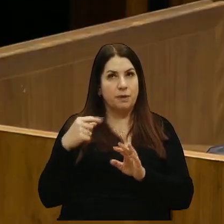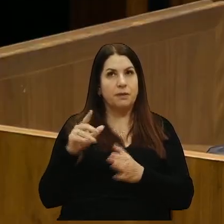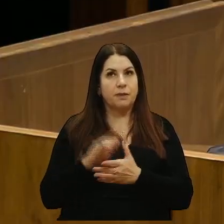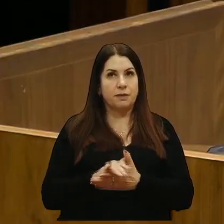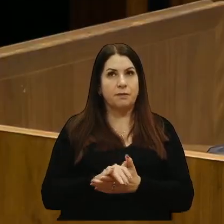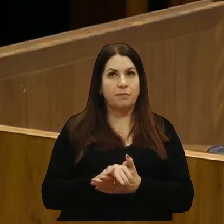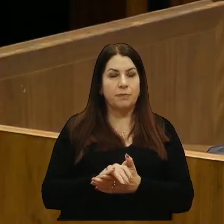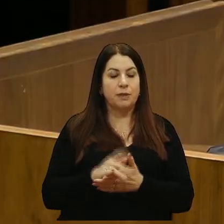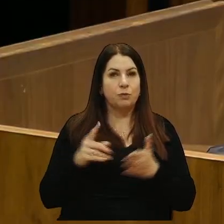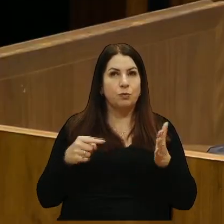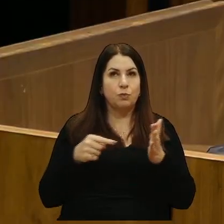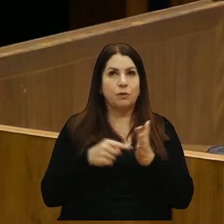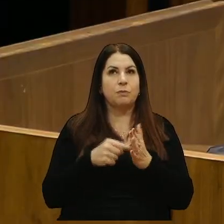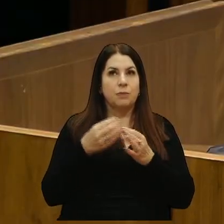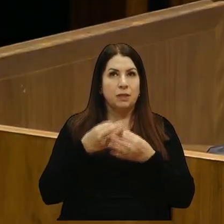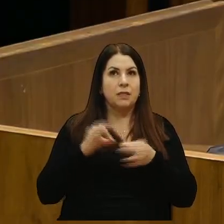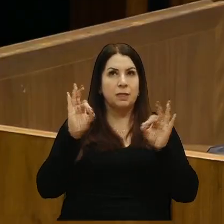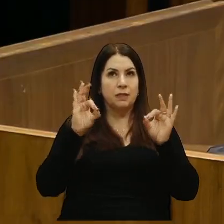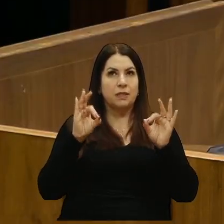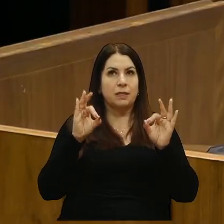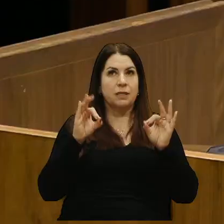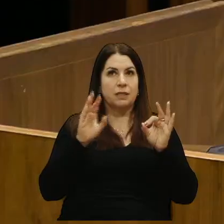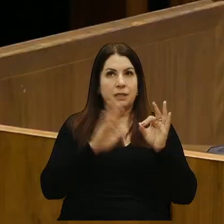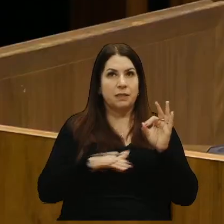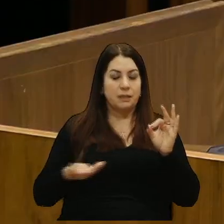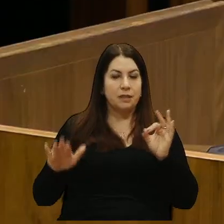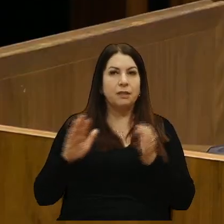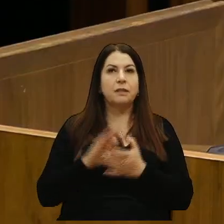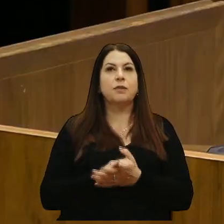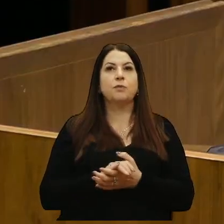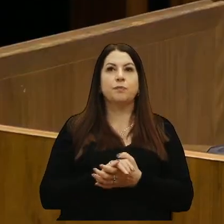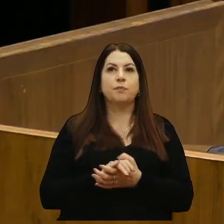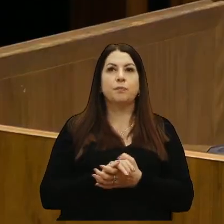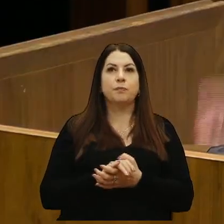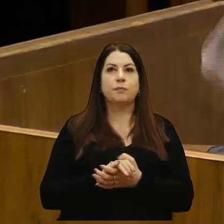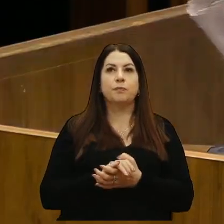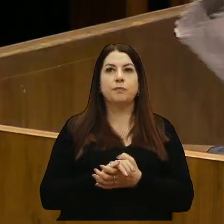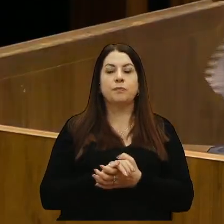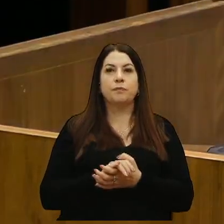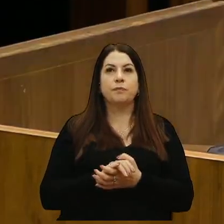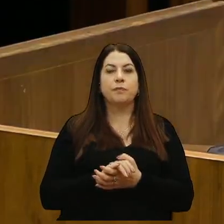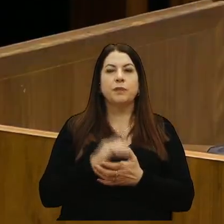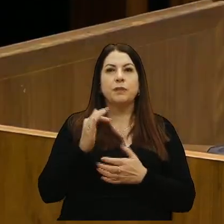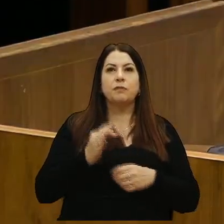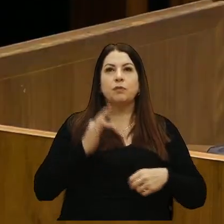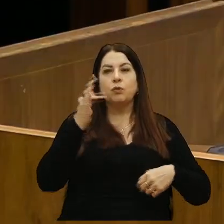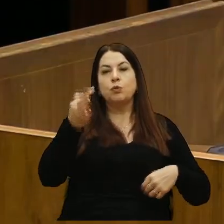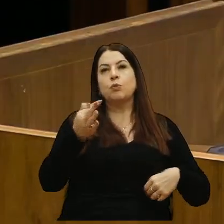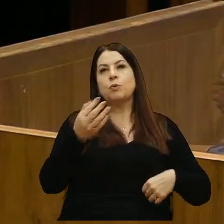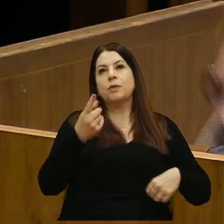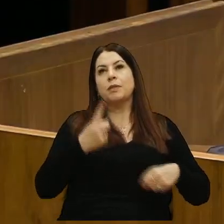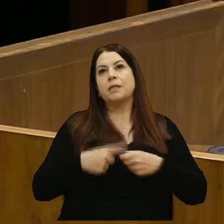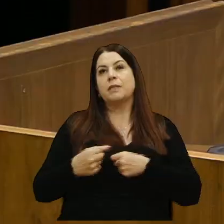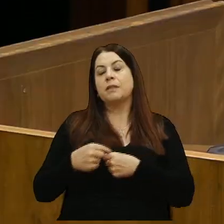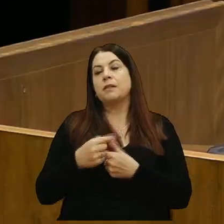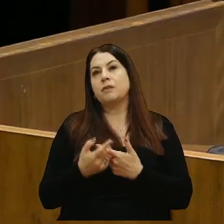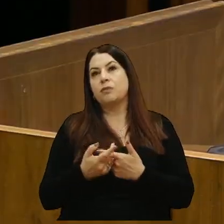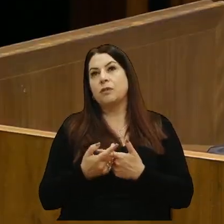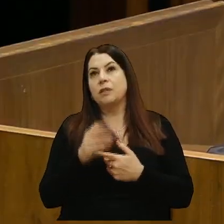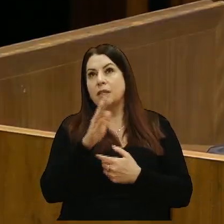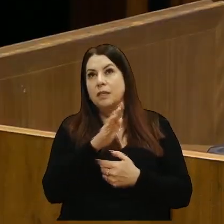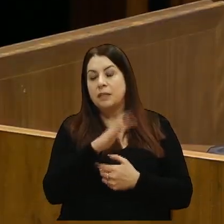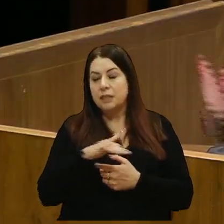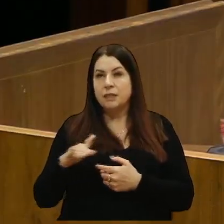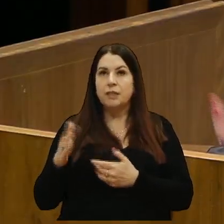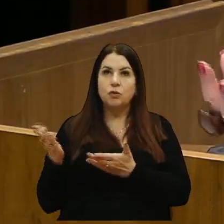precisamos denunciar para salvar as nossas crianças, que se diz, né, que é o futuro da cidade, mas, na verdade, as crianças,